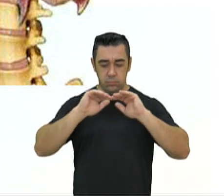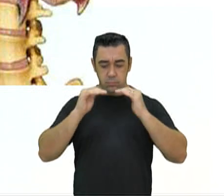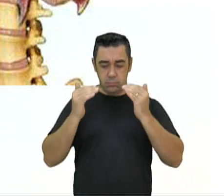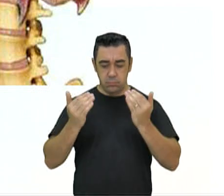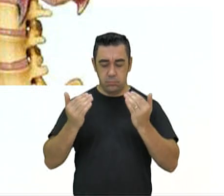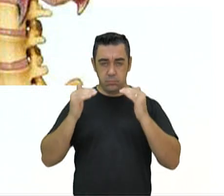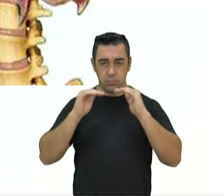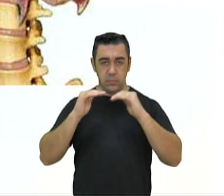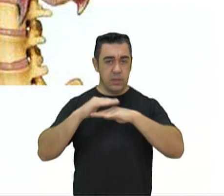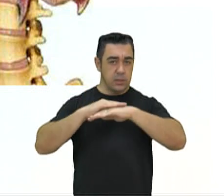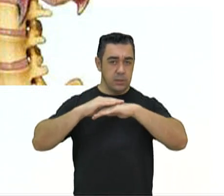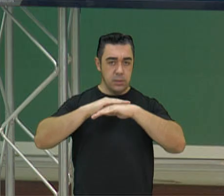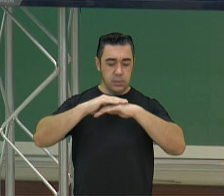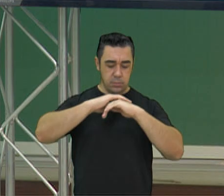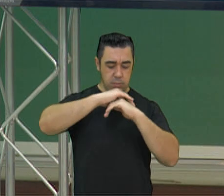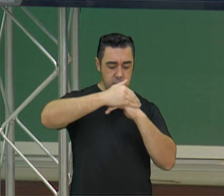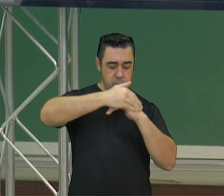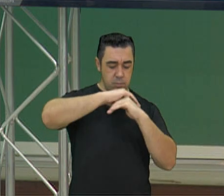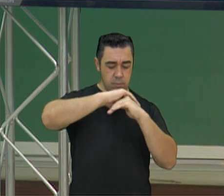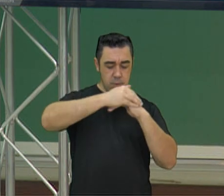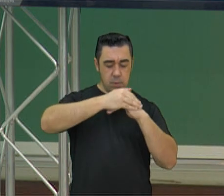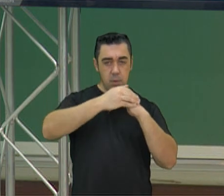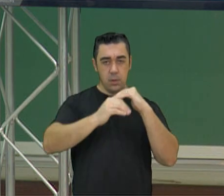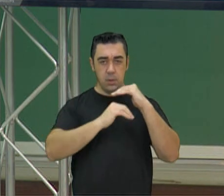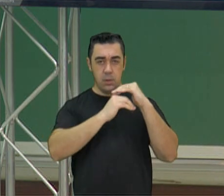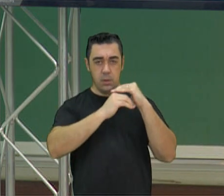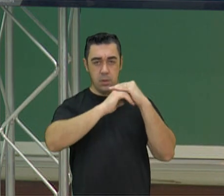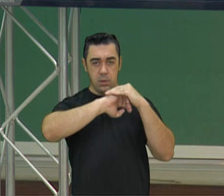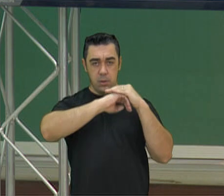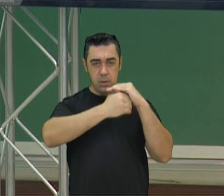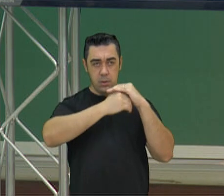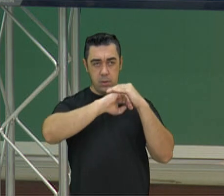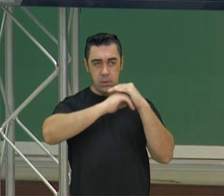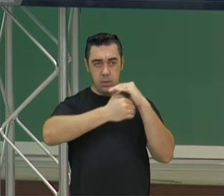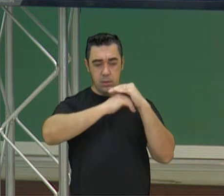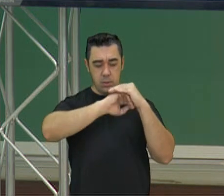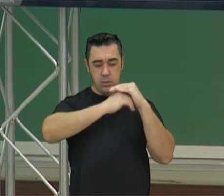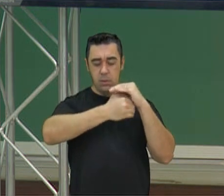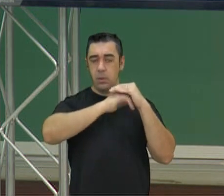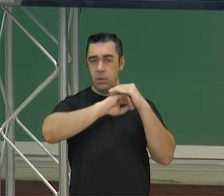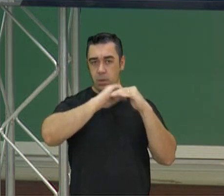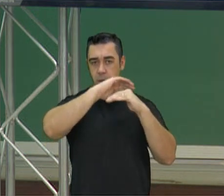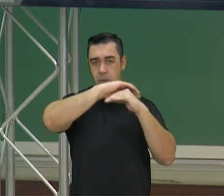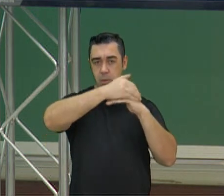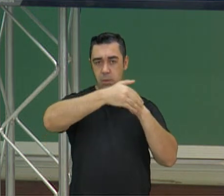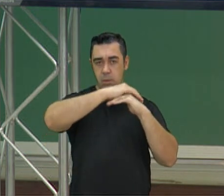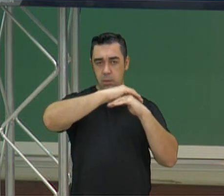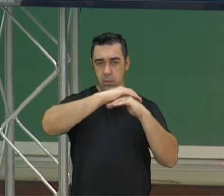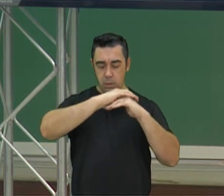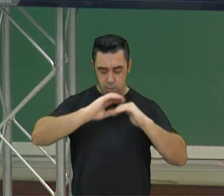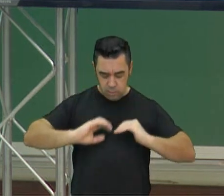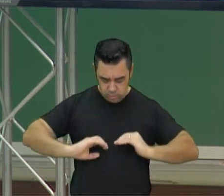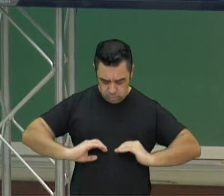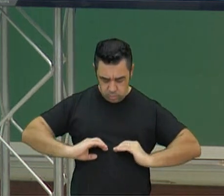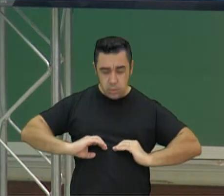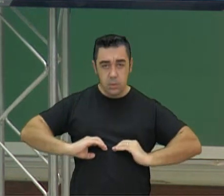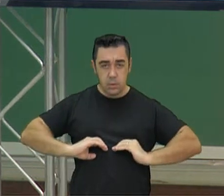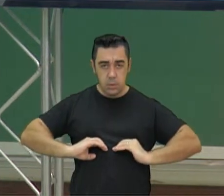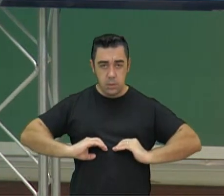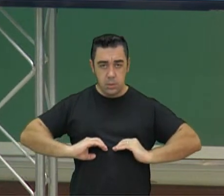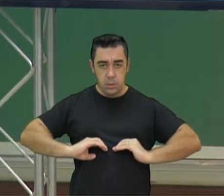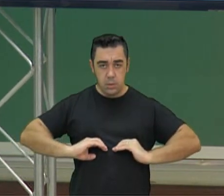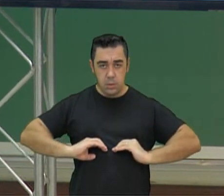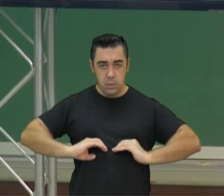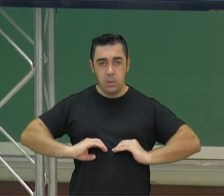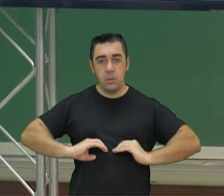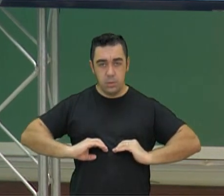superior é convexa e a inferior é côncava. Então, em si, a parte de baixo é aberta, a inferior é aberta e a de cima